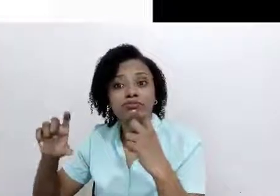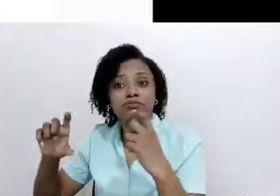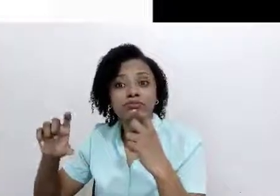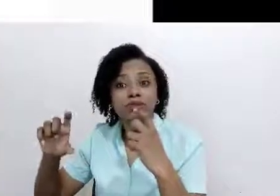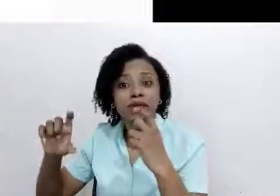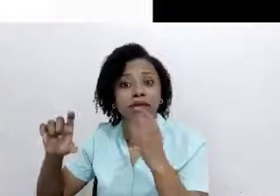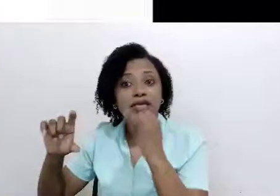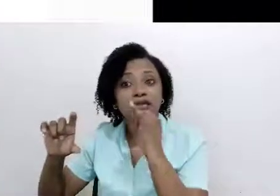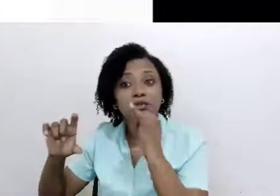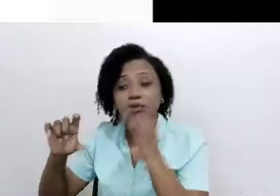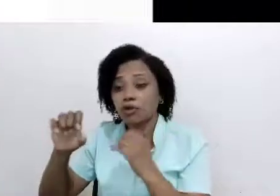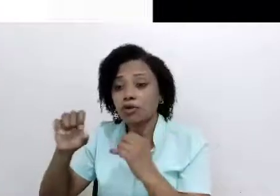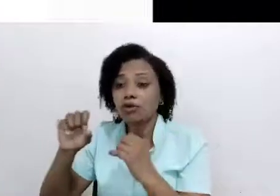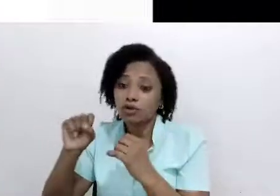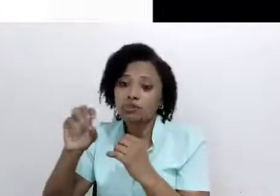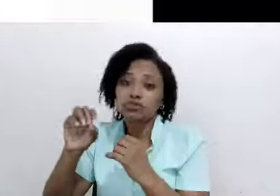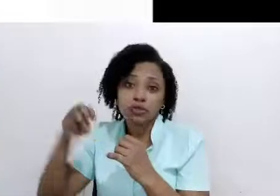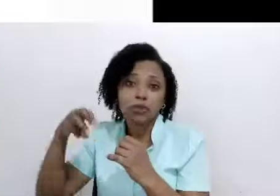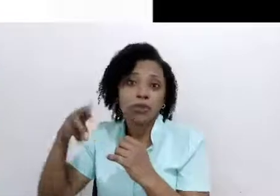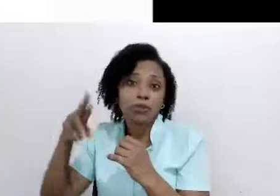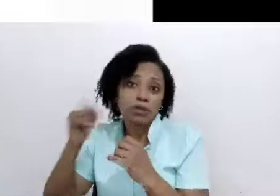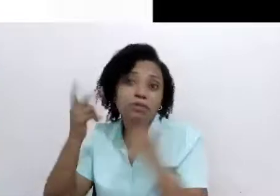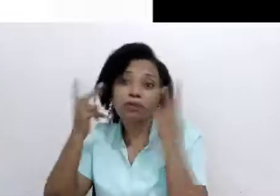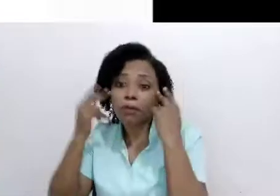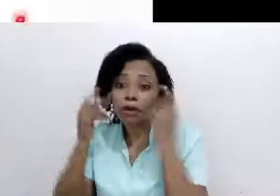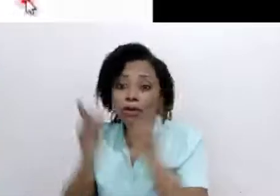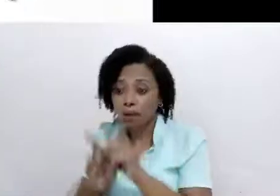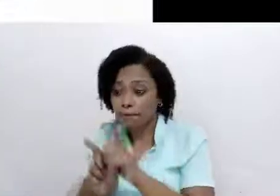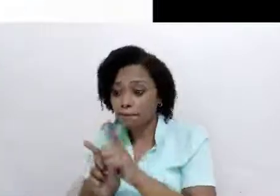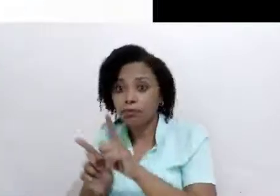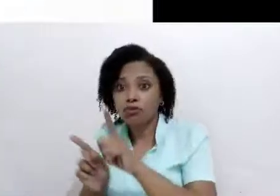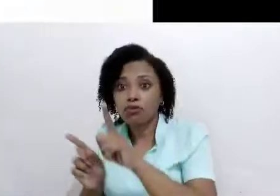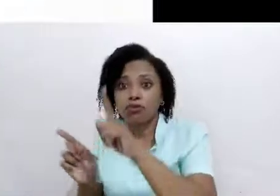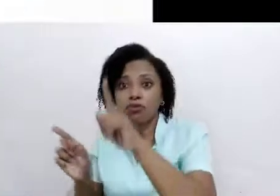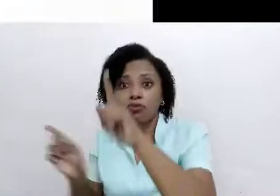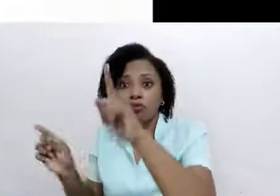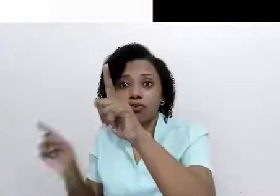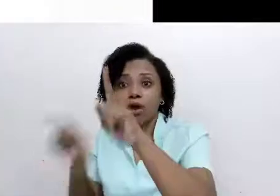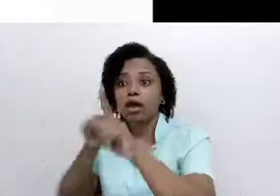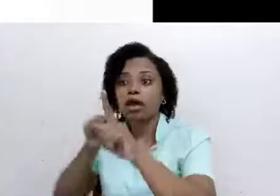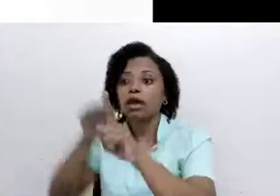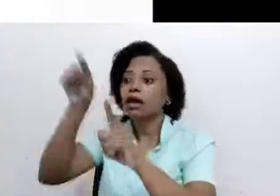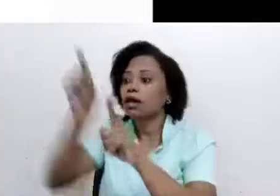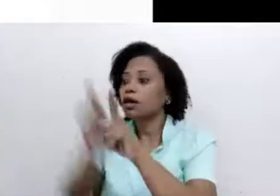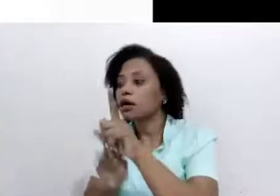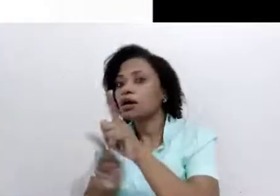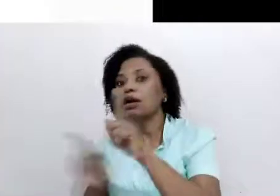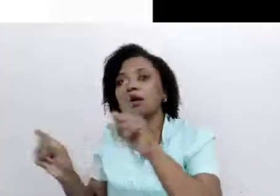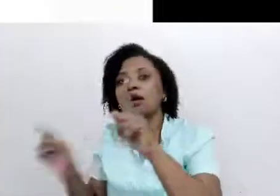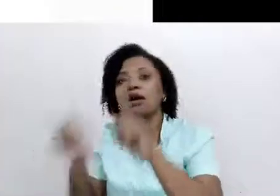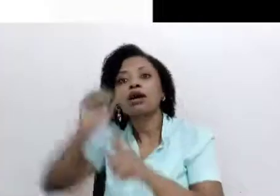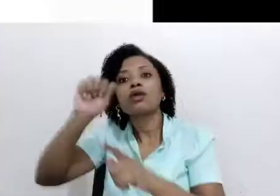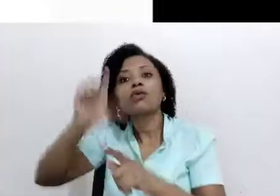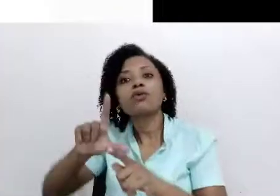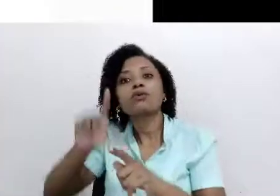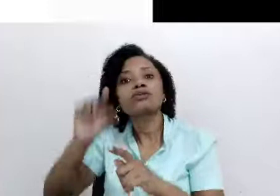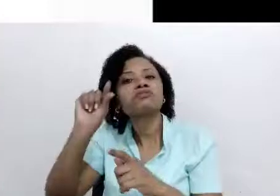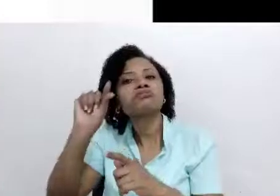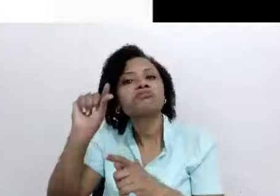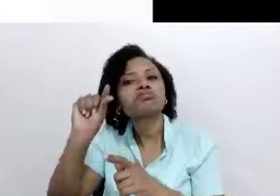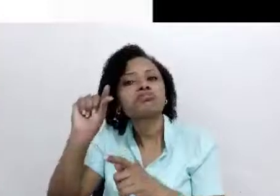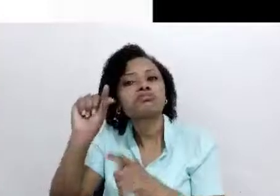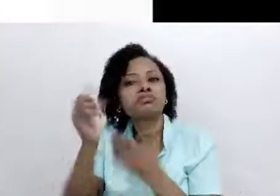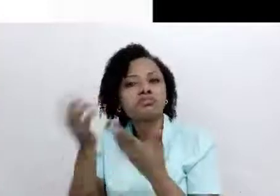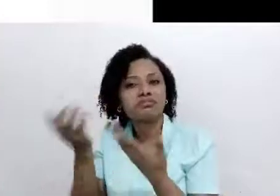definindo aqui sombra, região que não recebe luz, penumbra, região que recebe pouca luz.